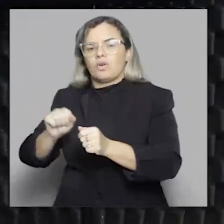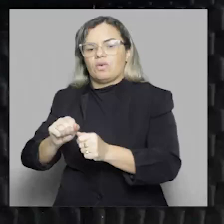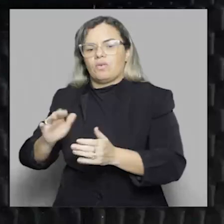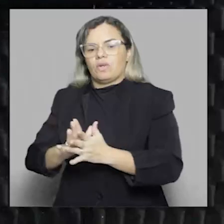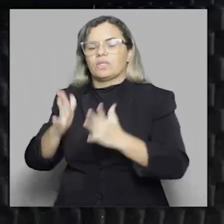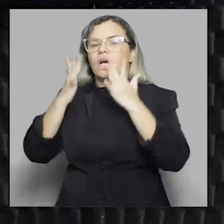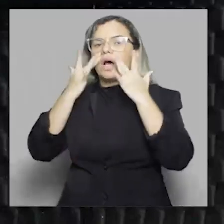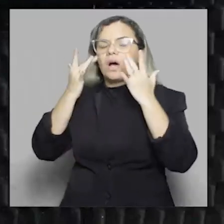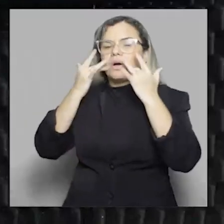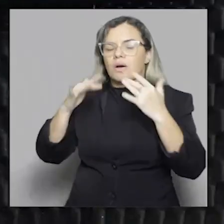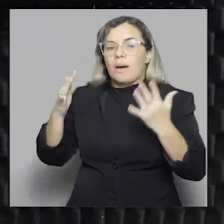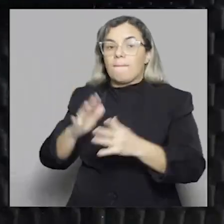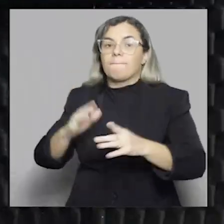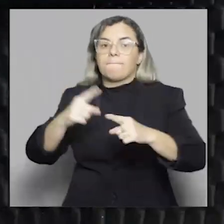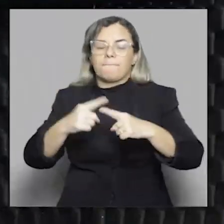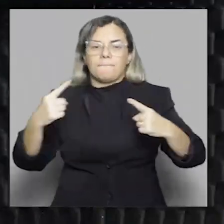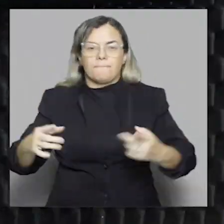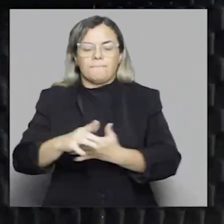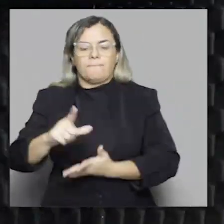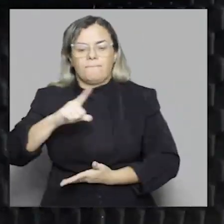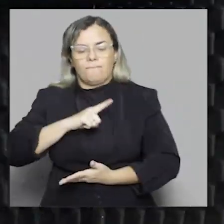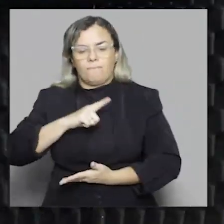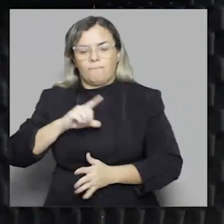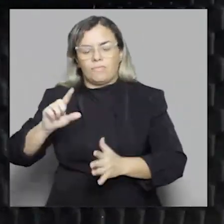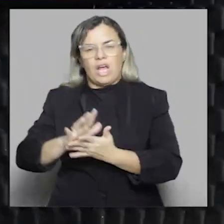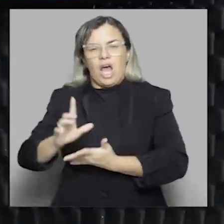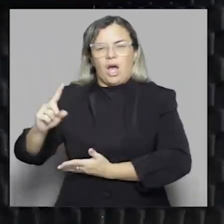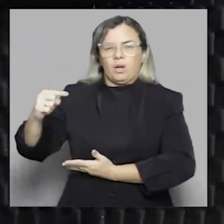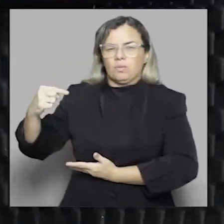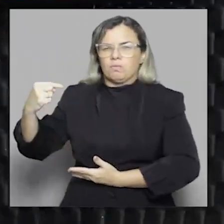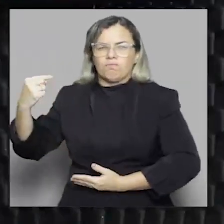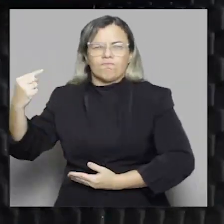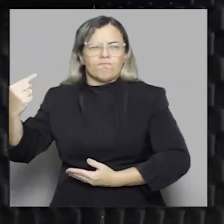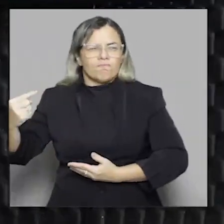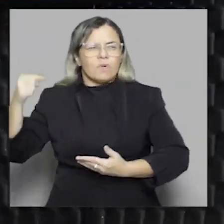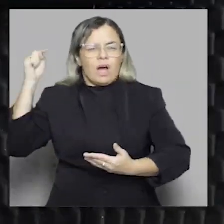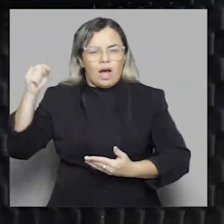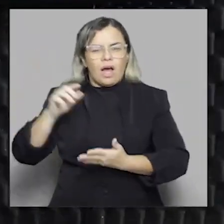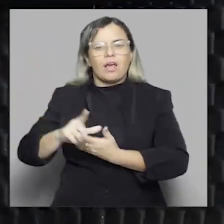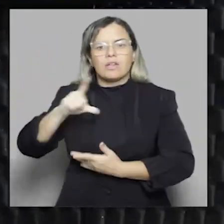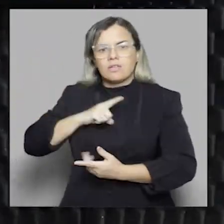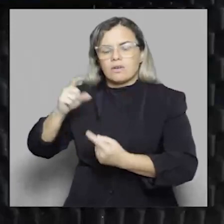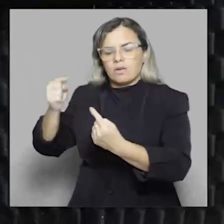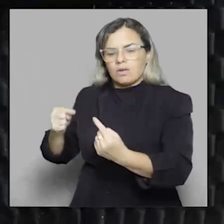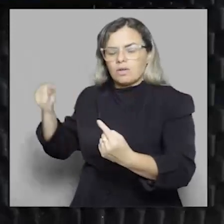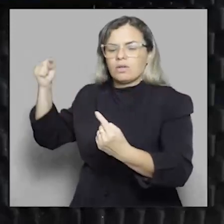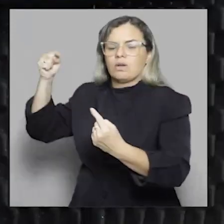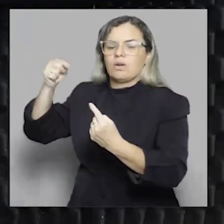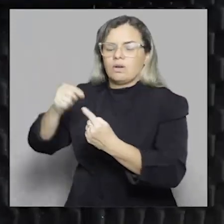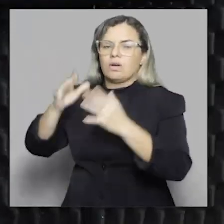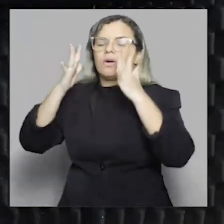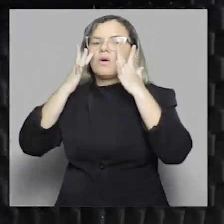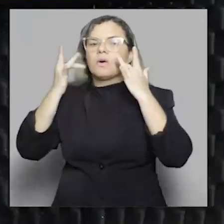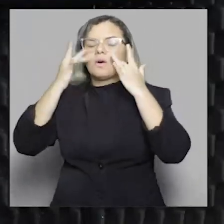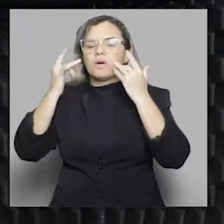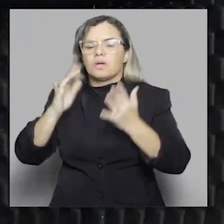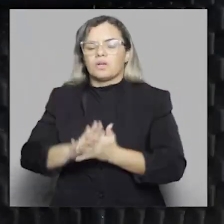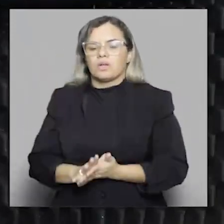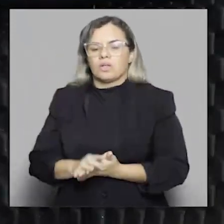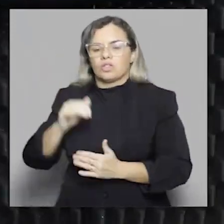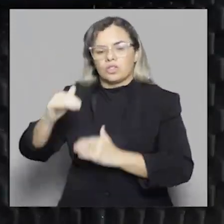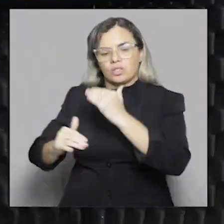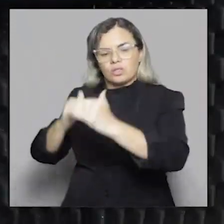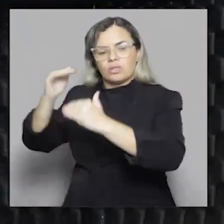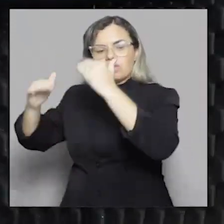tinha, mesmo na pseudo-loucura dele ou na loucura dele, uma intenção artística ao conceber a obra, isso